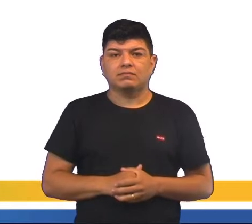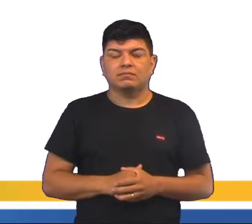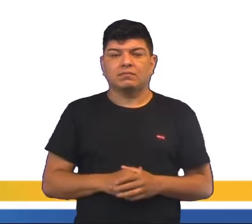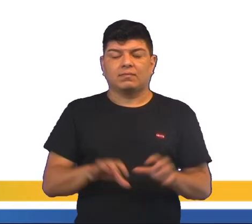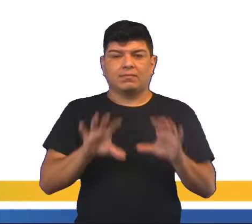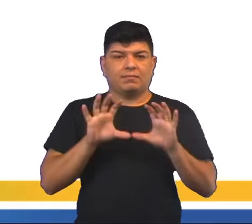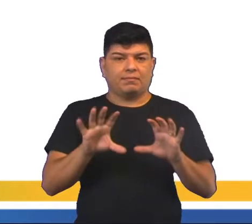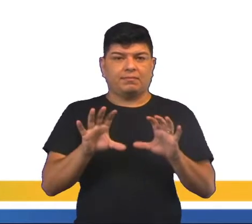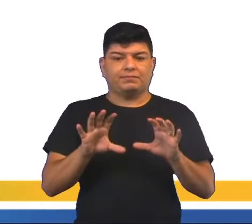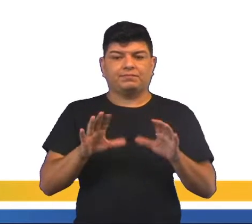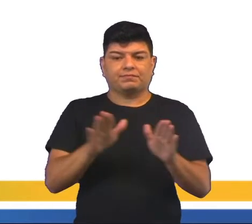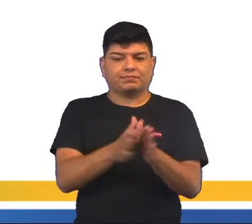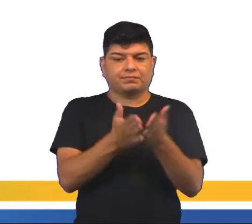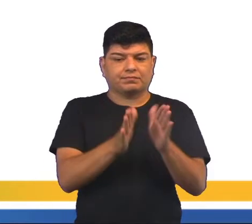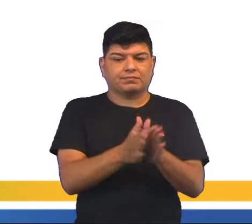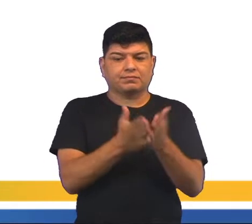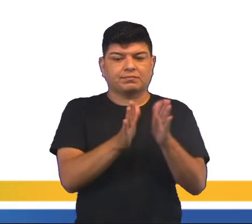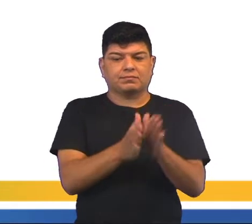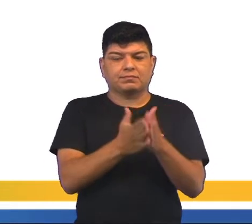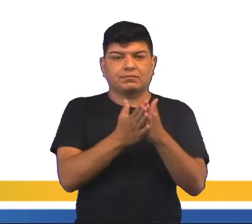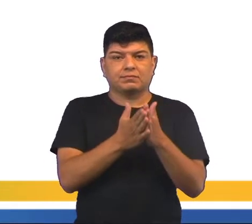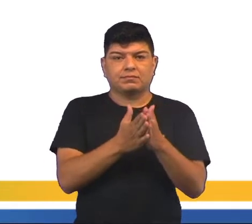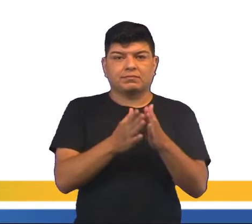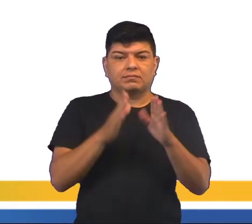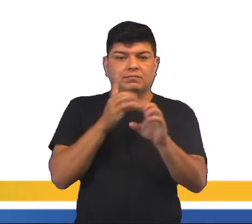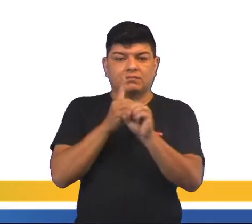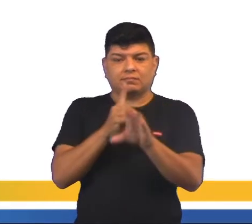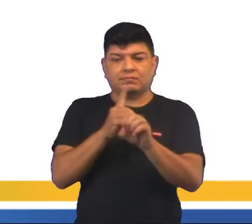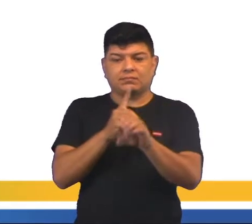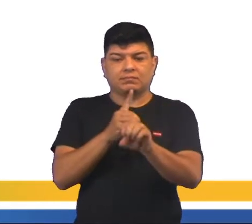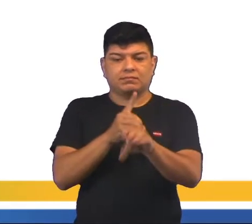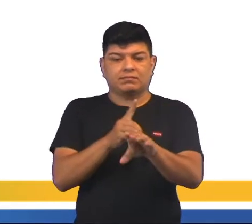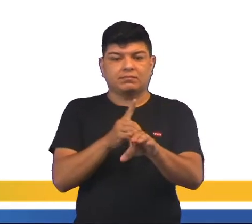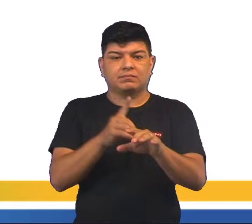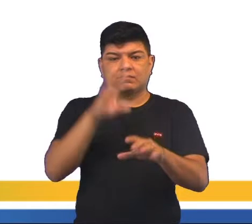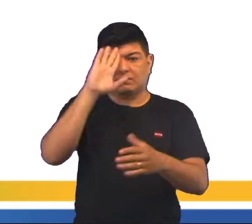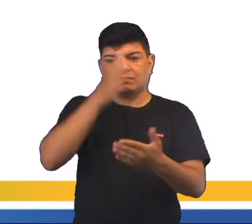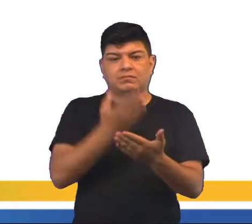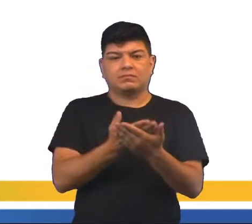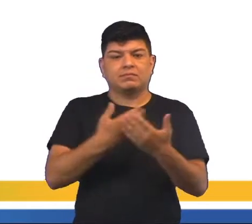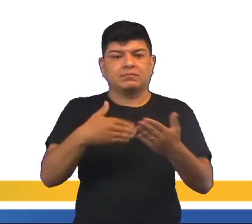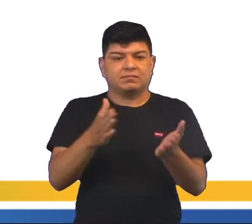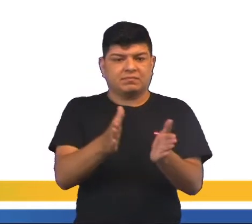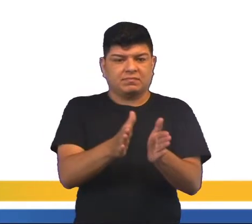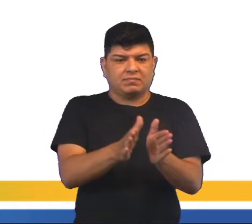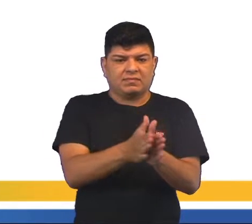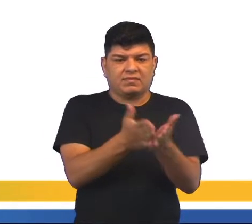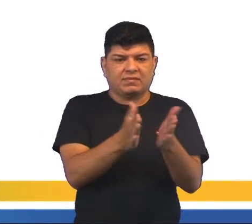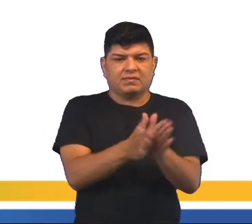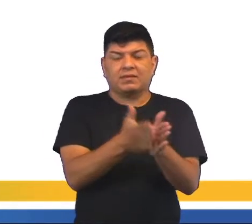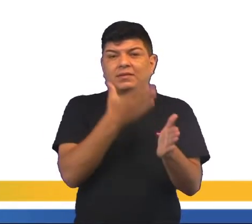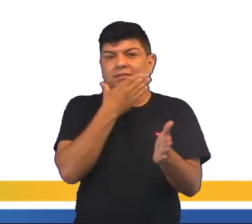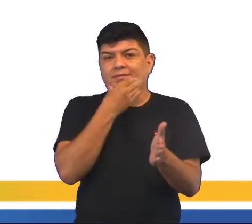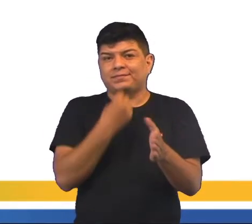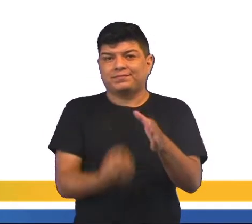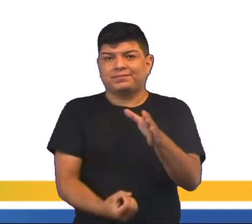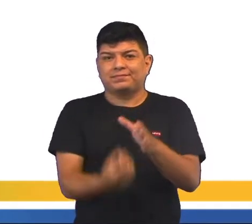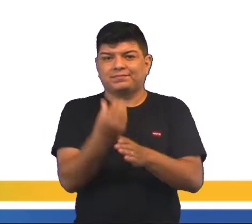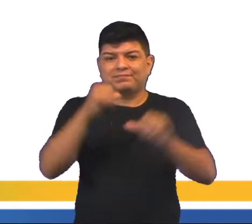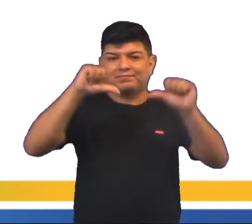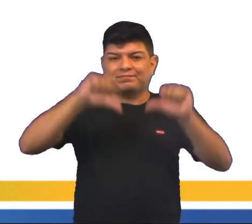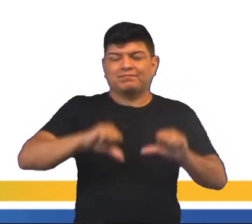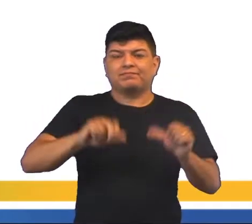Com relação à miséria e às desigualdades, a doutrina liberal acredita que a pobreza do homem tem origem em seu